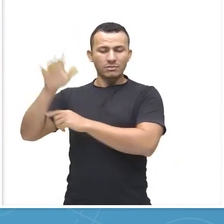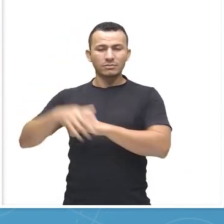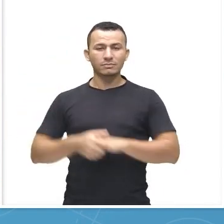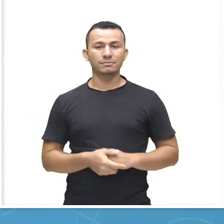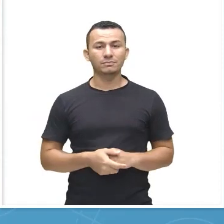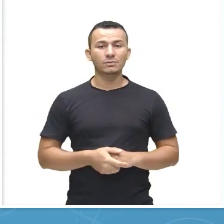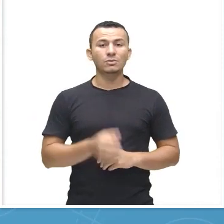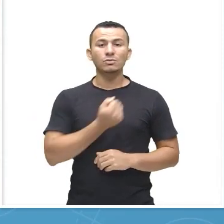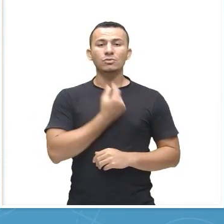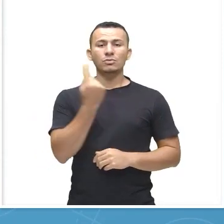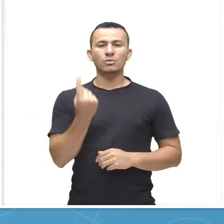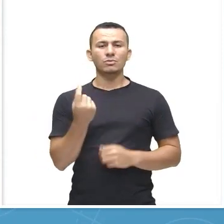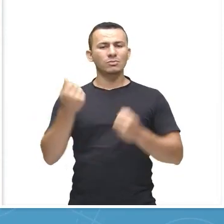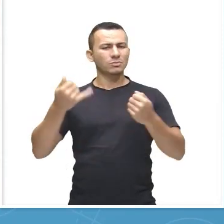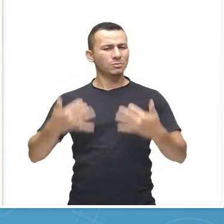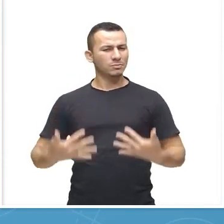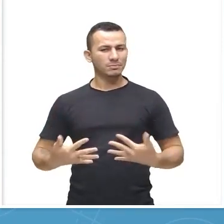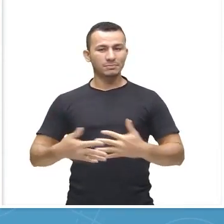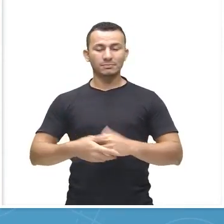primeira questão.